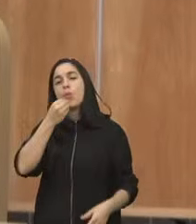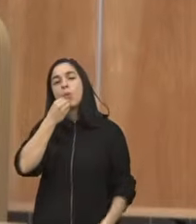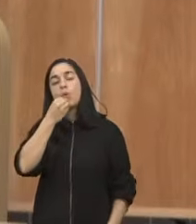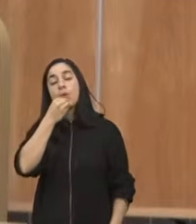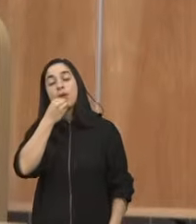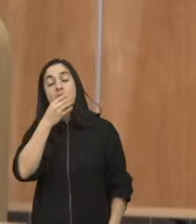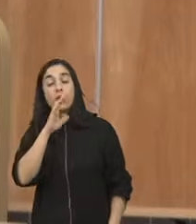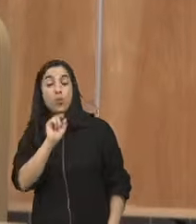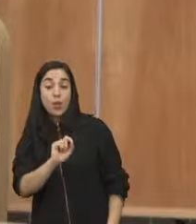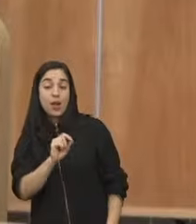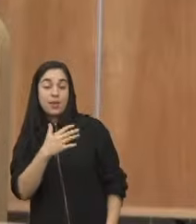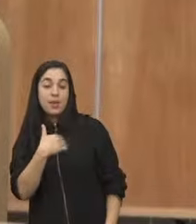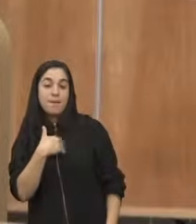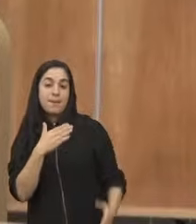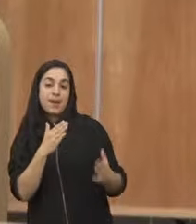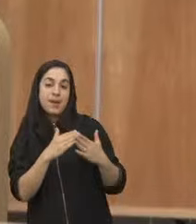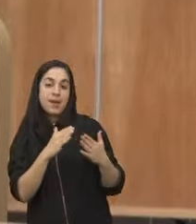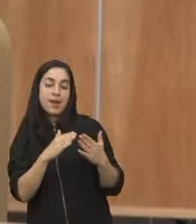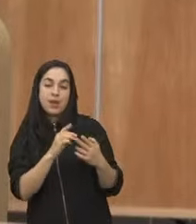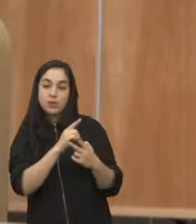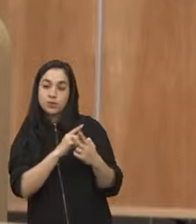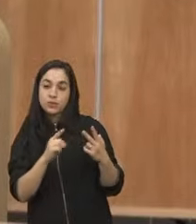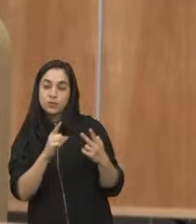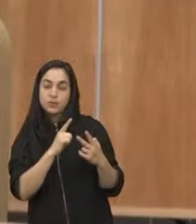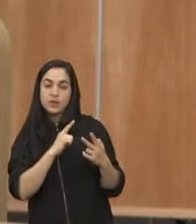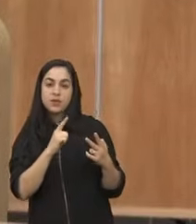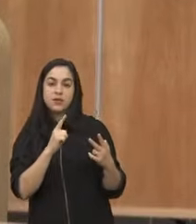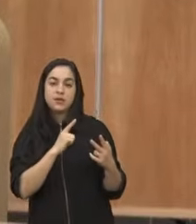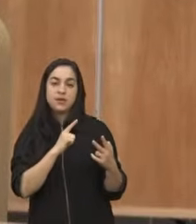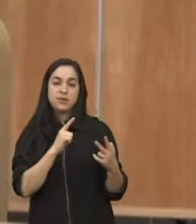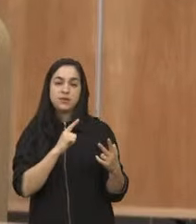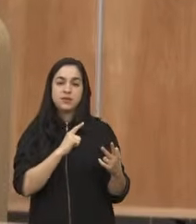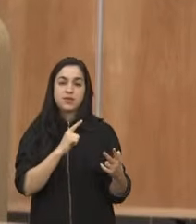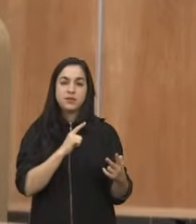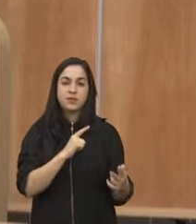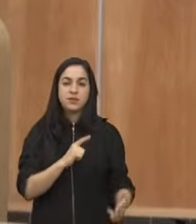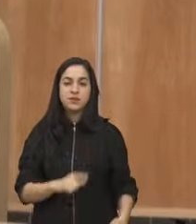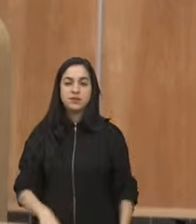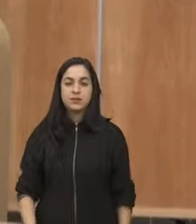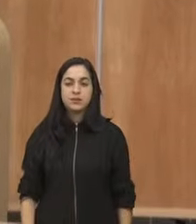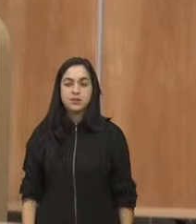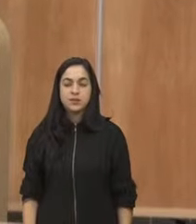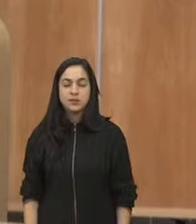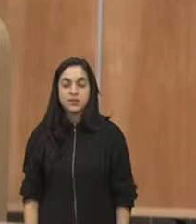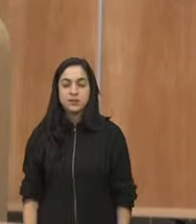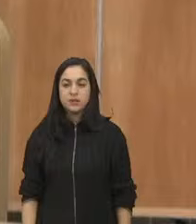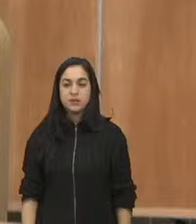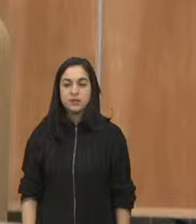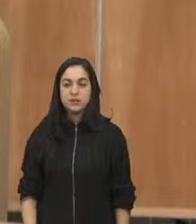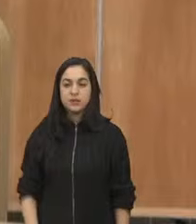minha casa, de ter um convênio médico. E não é barato ter um convênio.